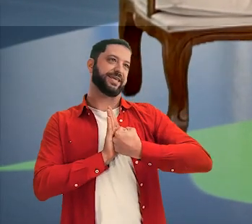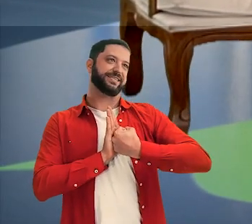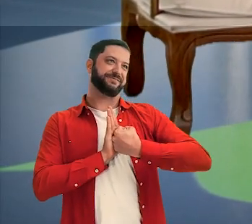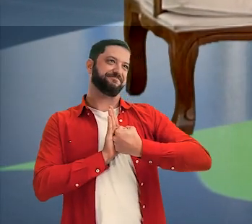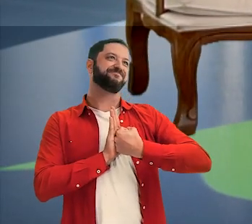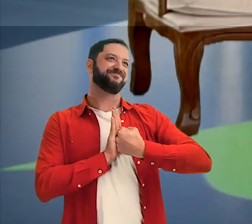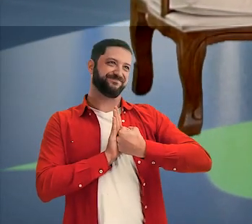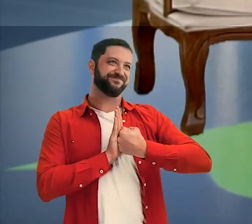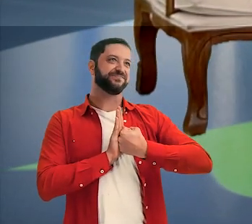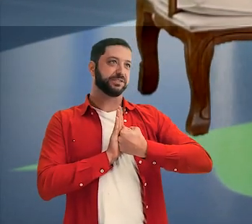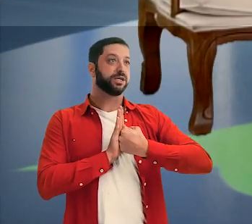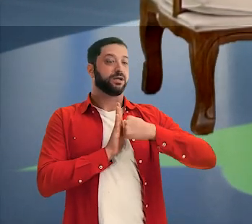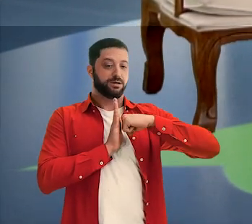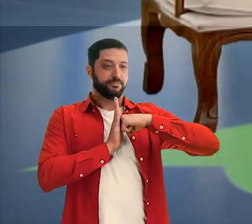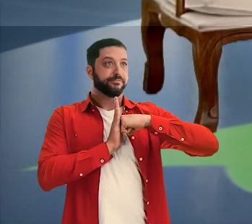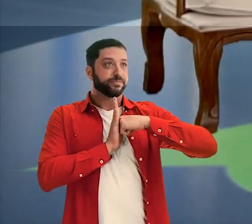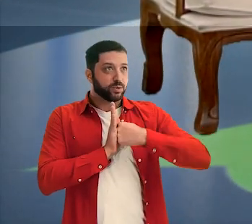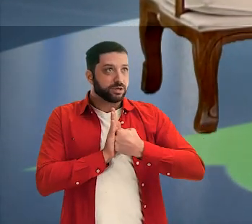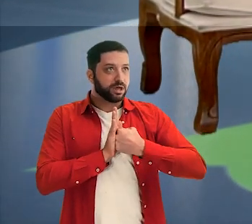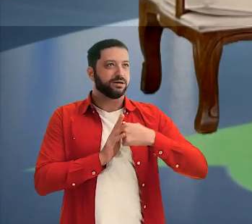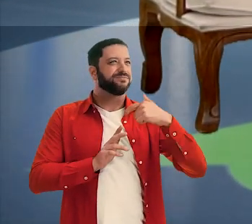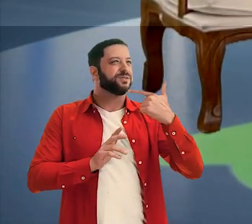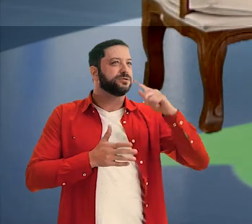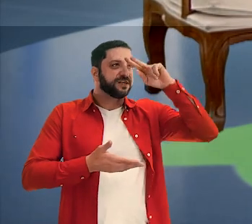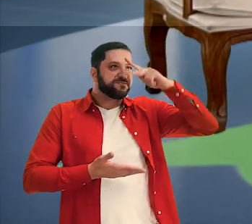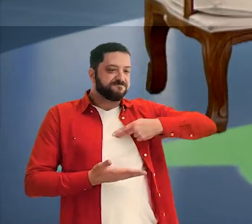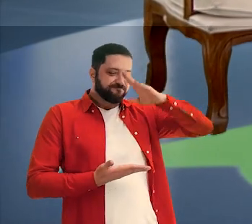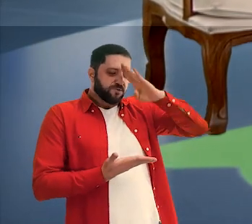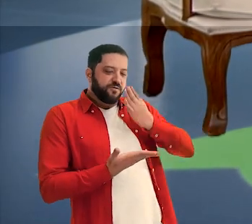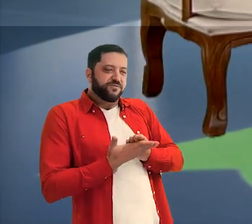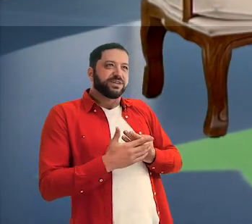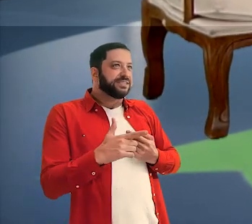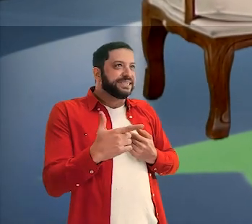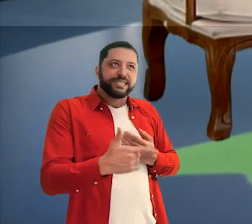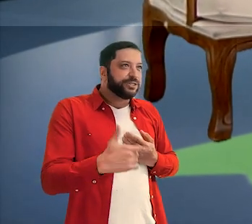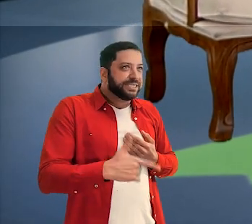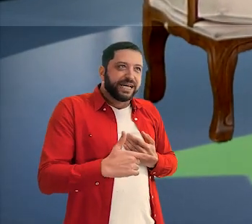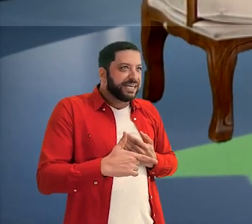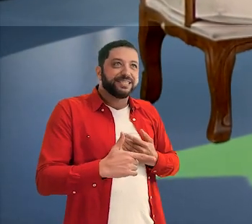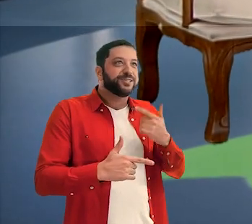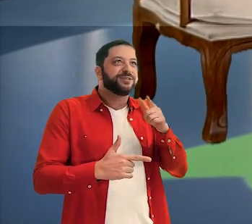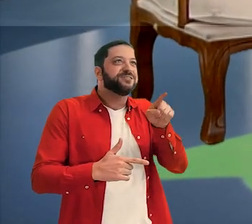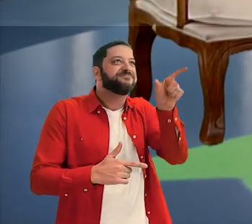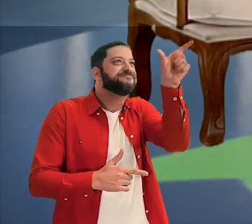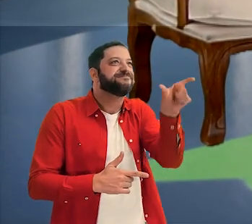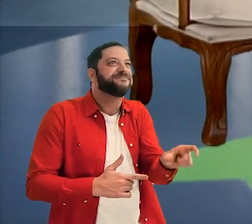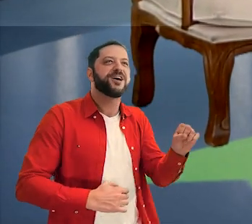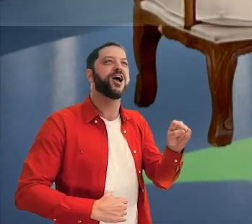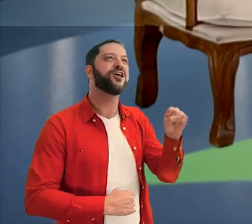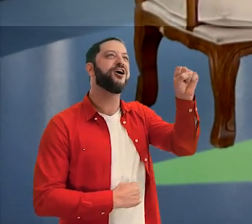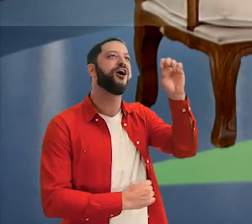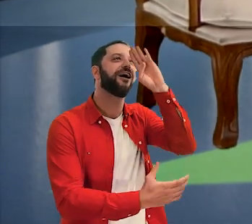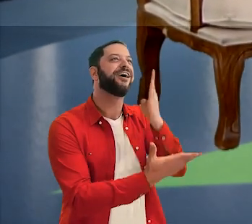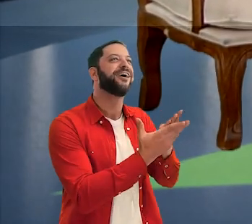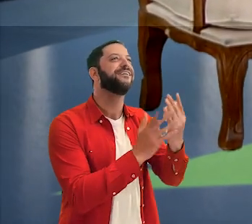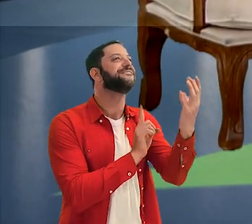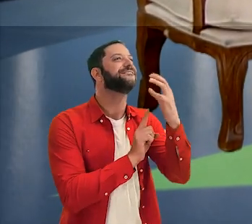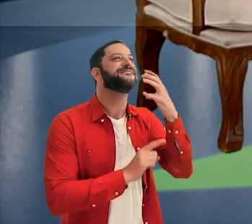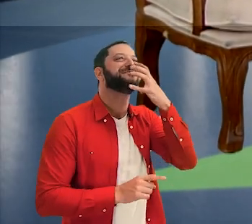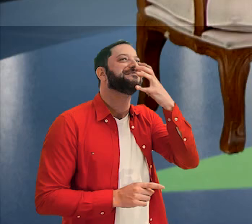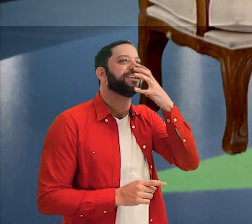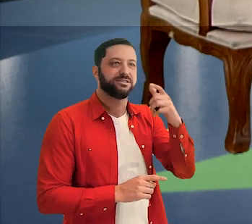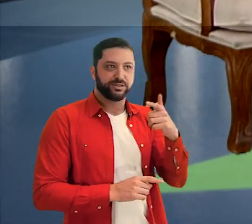pai causa o bloqueio de paternidade, aonde, se a criança não tem confiança, ela não teve o herói